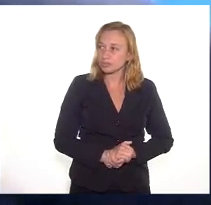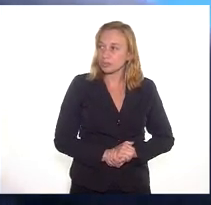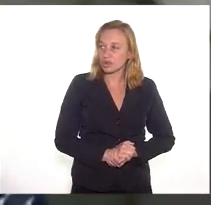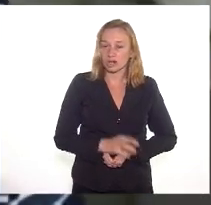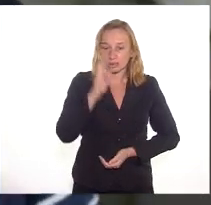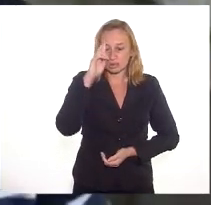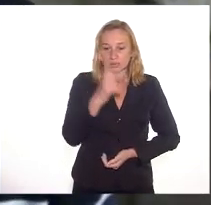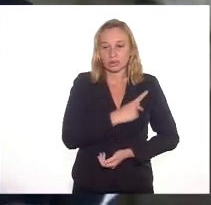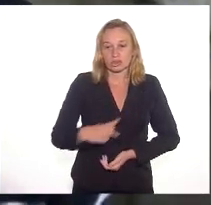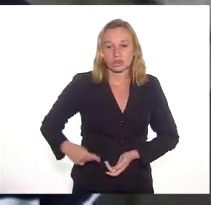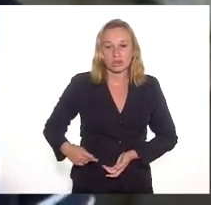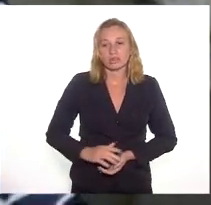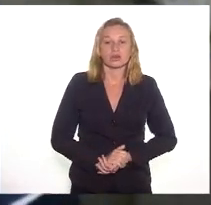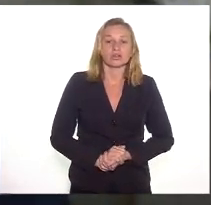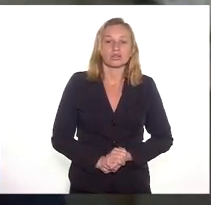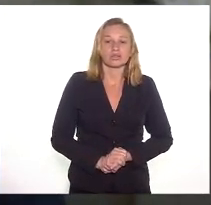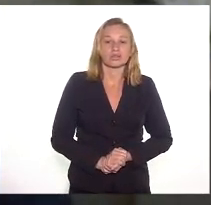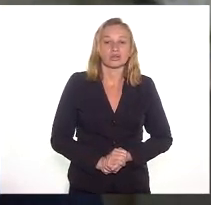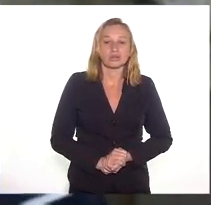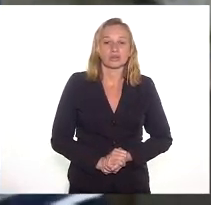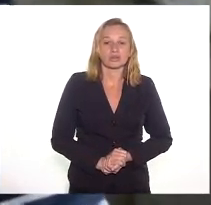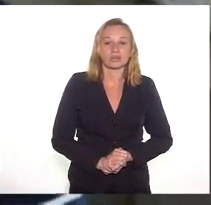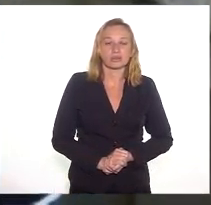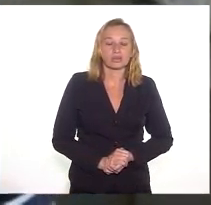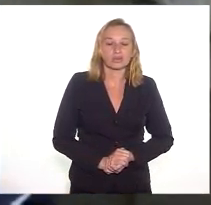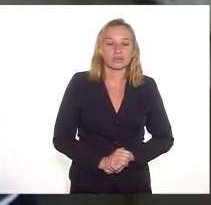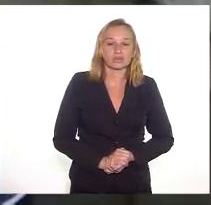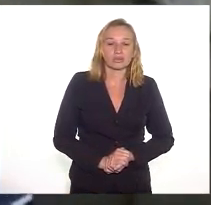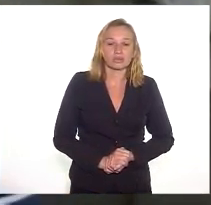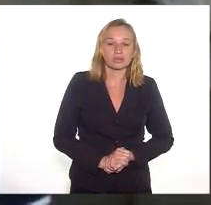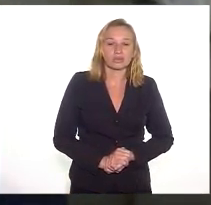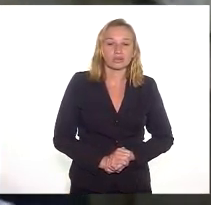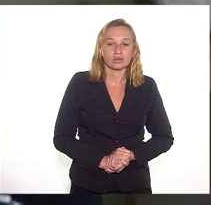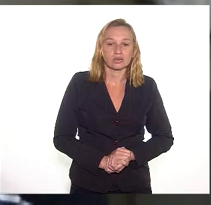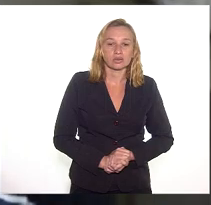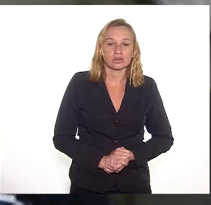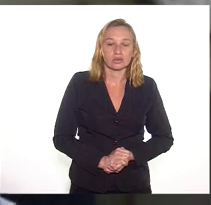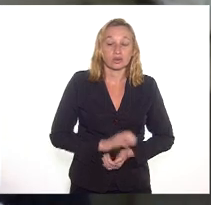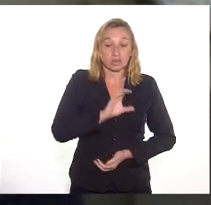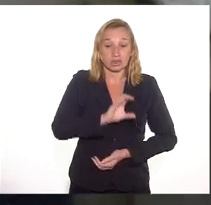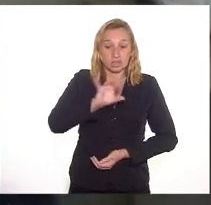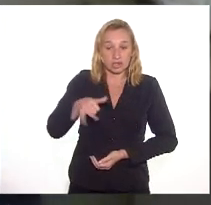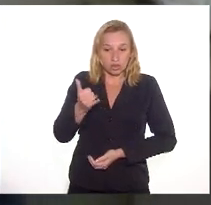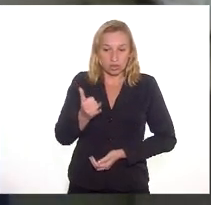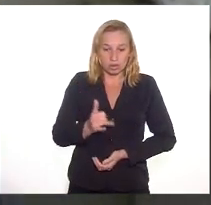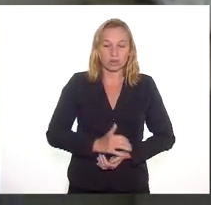Senhor presidente, o parecer da CCJ,